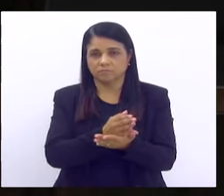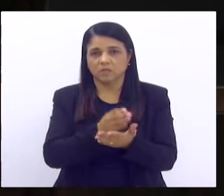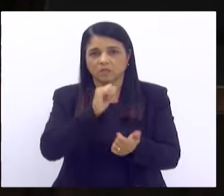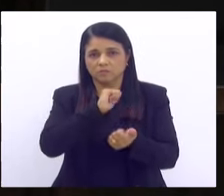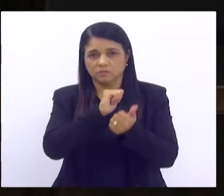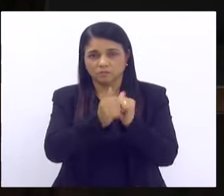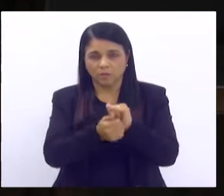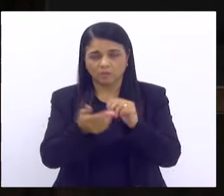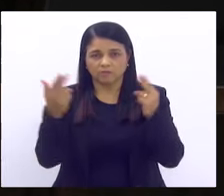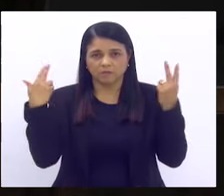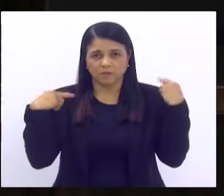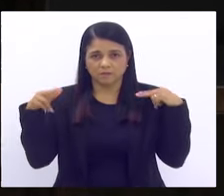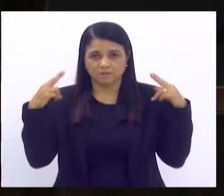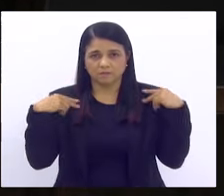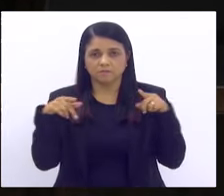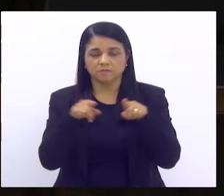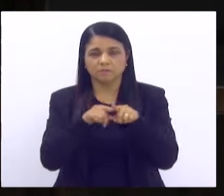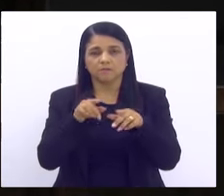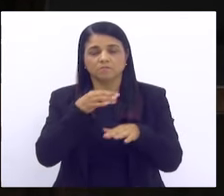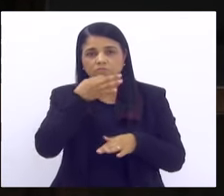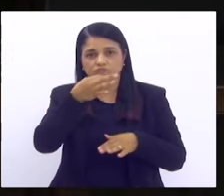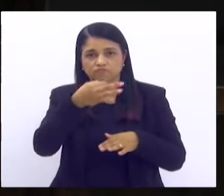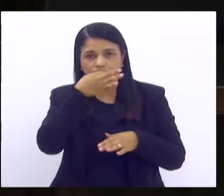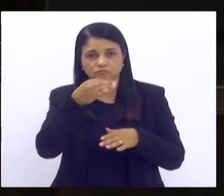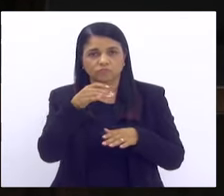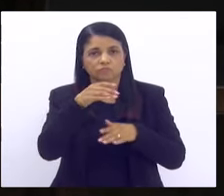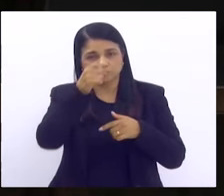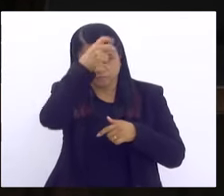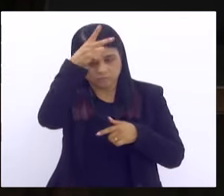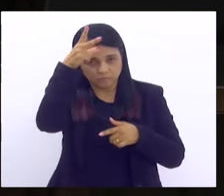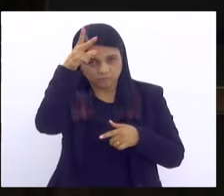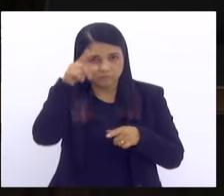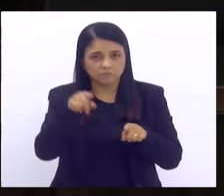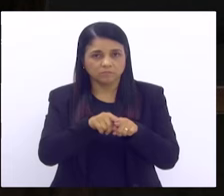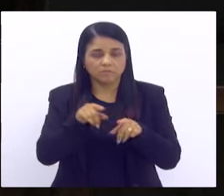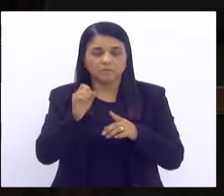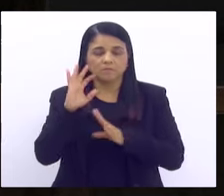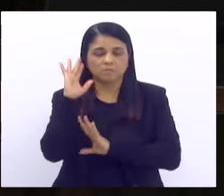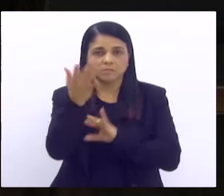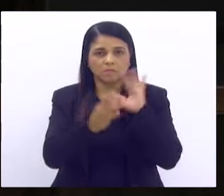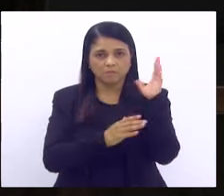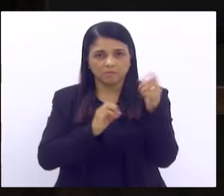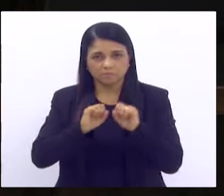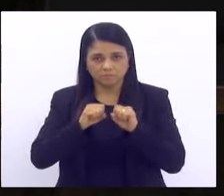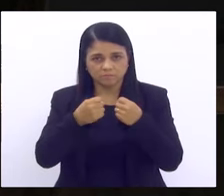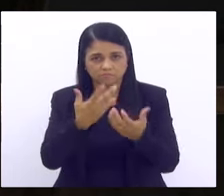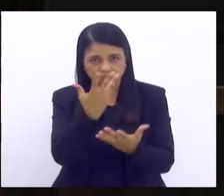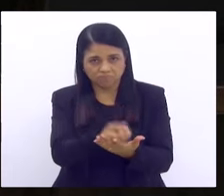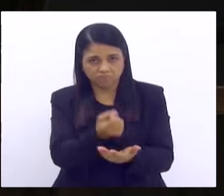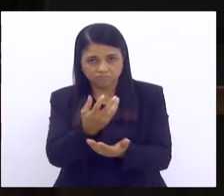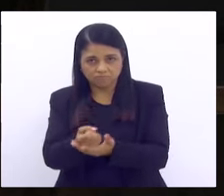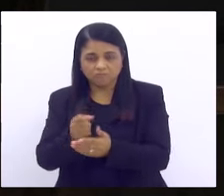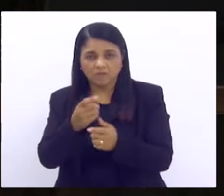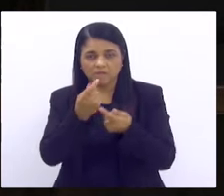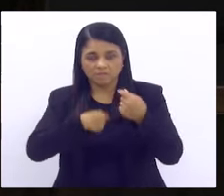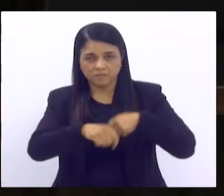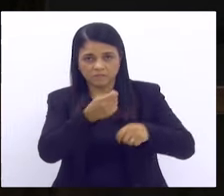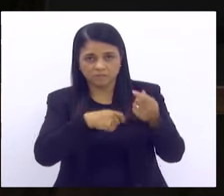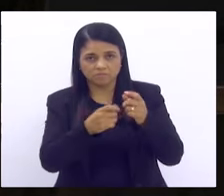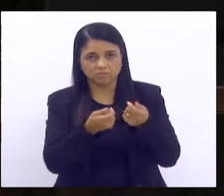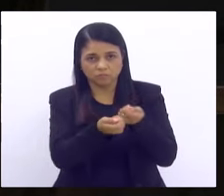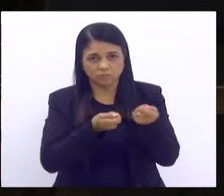esporte e lazer favorável, assuntos municipais e desenvolvimento regional favorável, defesa do meio ambiente favorável, orçamento, finanças, fiscalização financeira